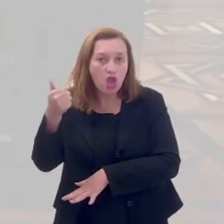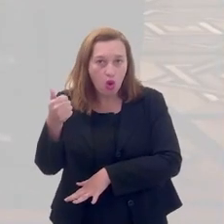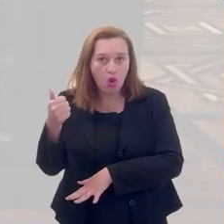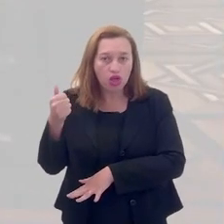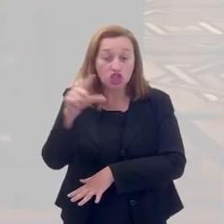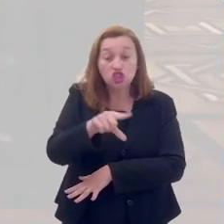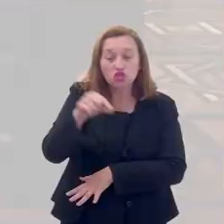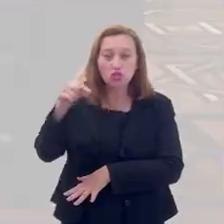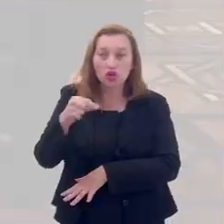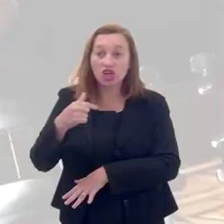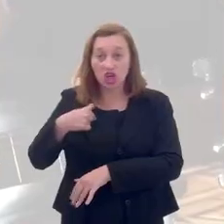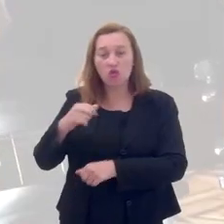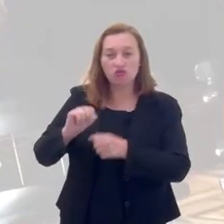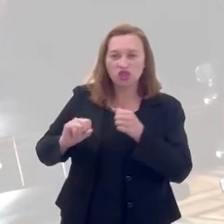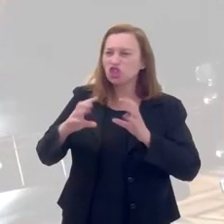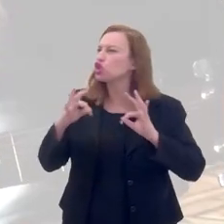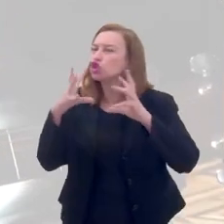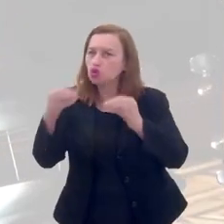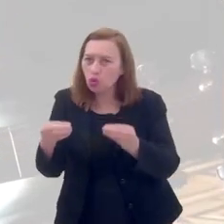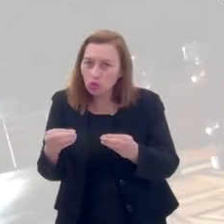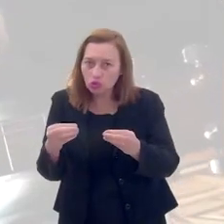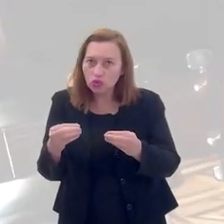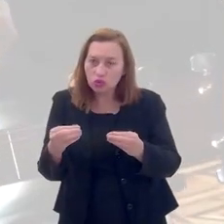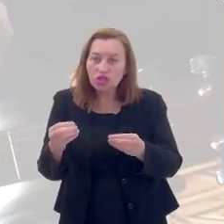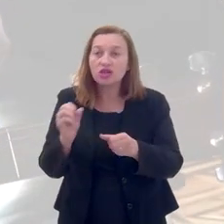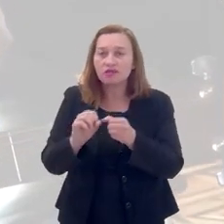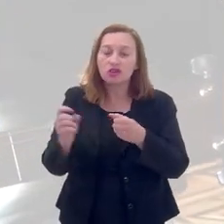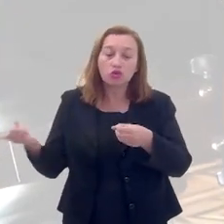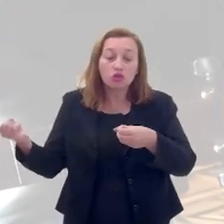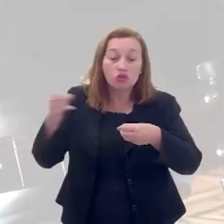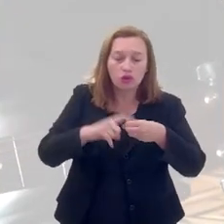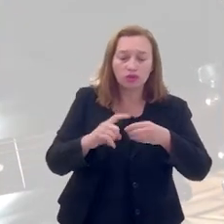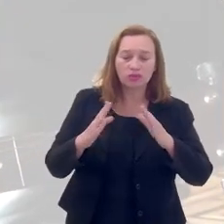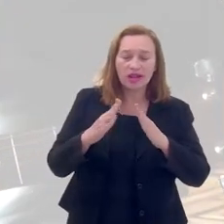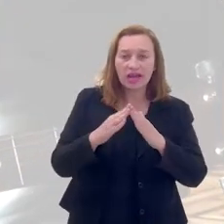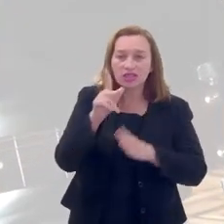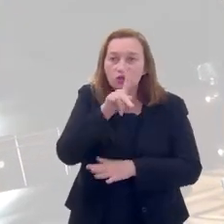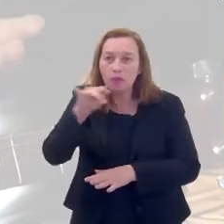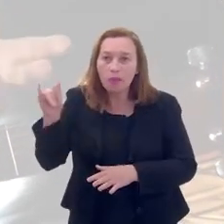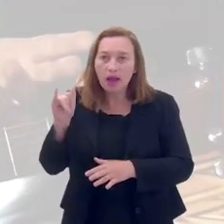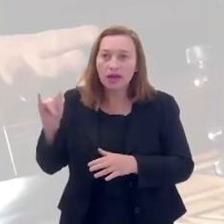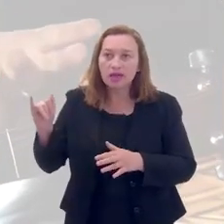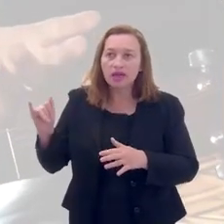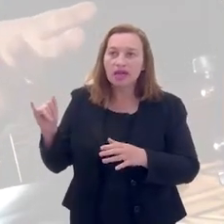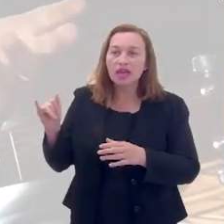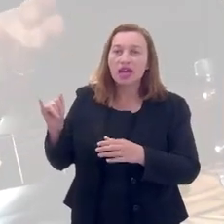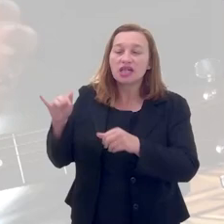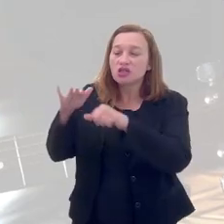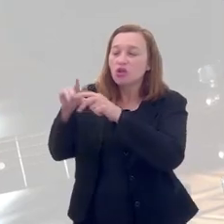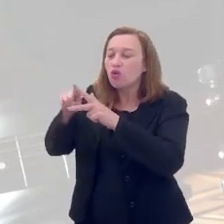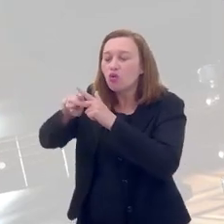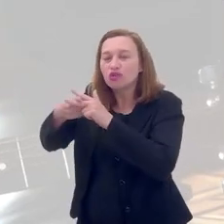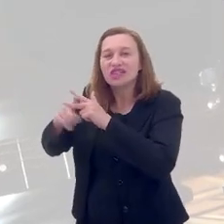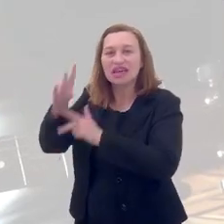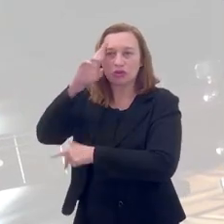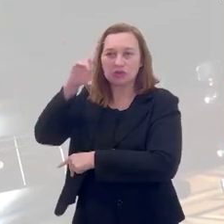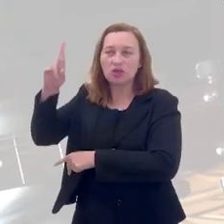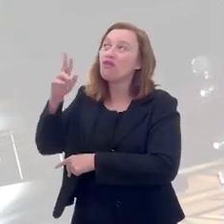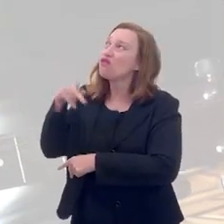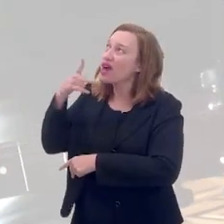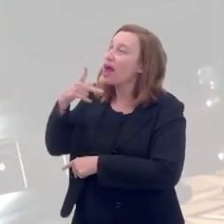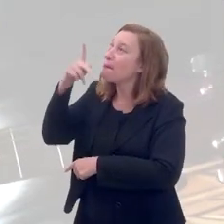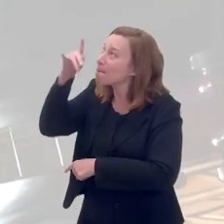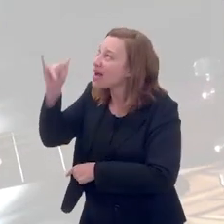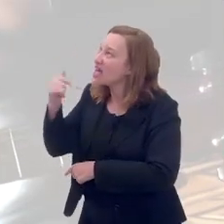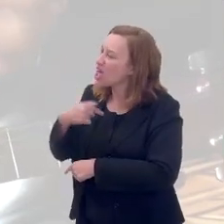que eu fiz e que todo mundo faz quando decide voltar pra casa do pai é se reconciliar com ele poder dizer Pai olha